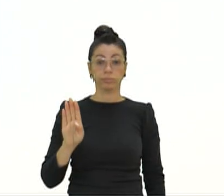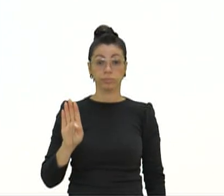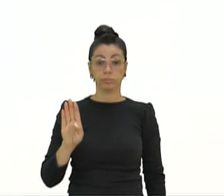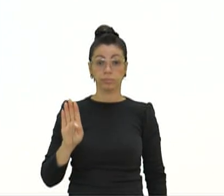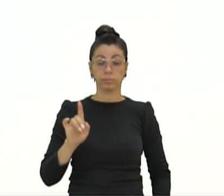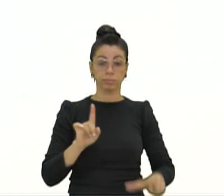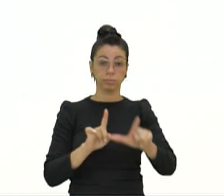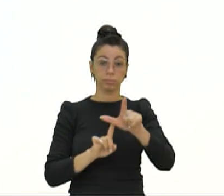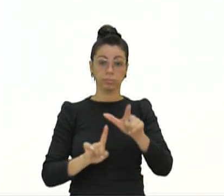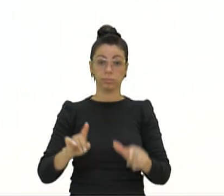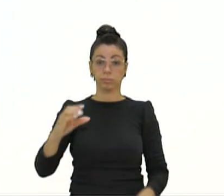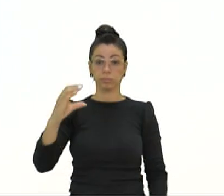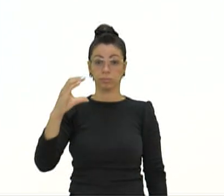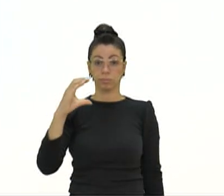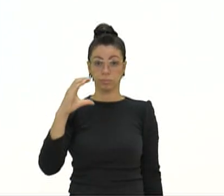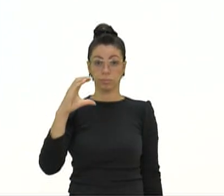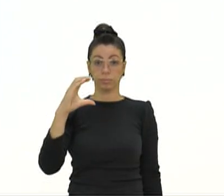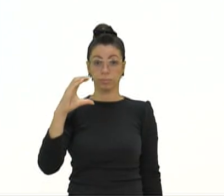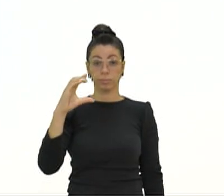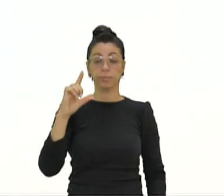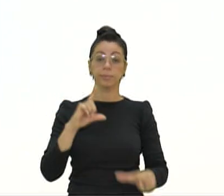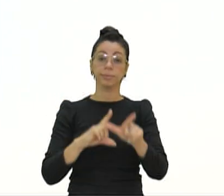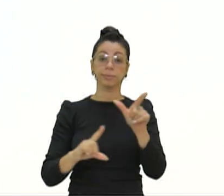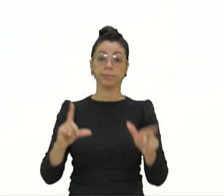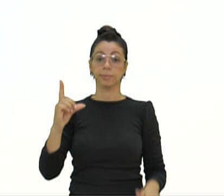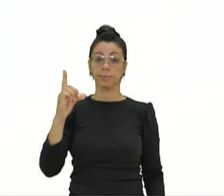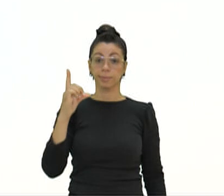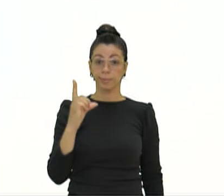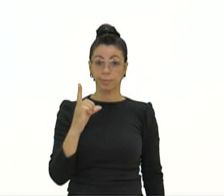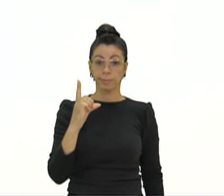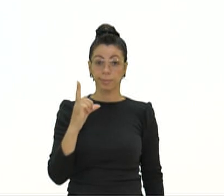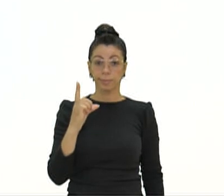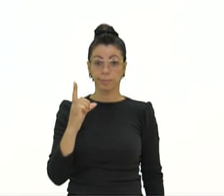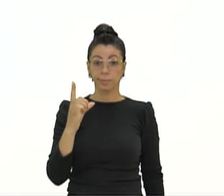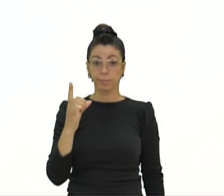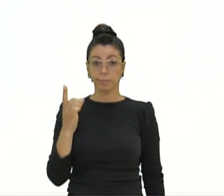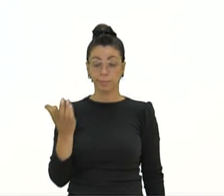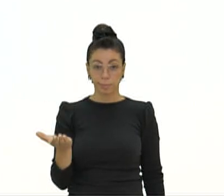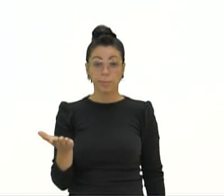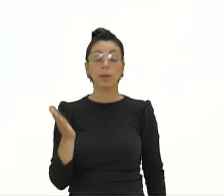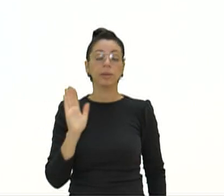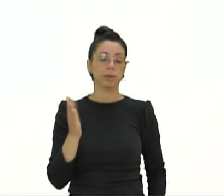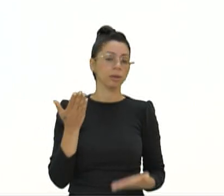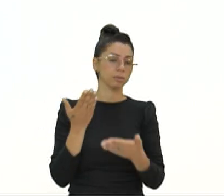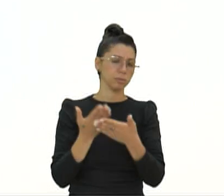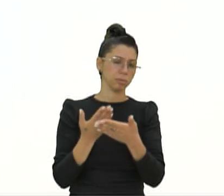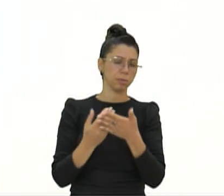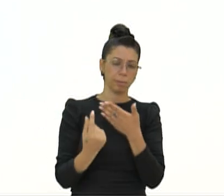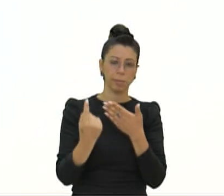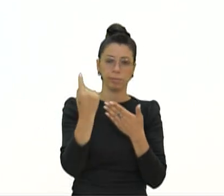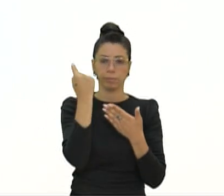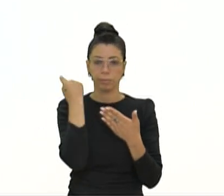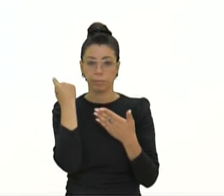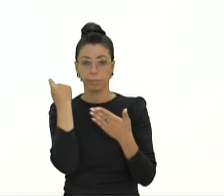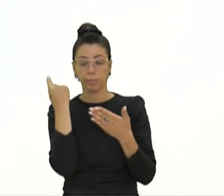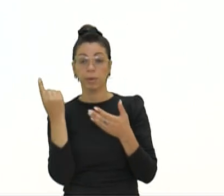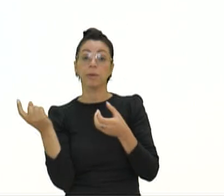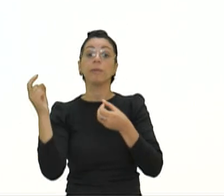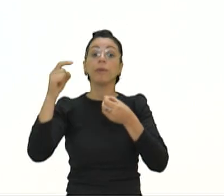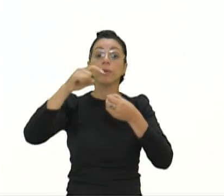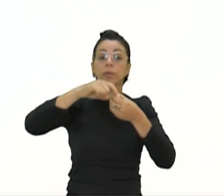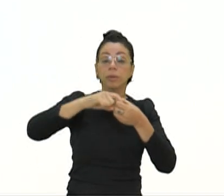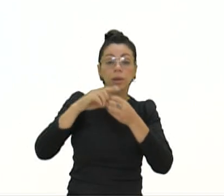cristalino. Letra C, córnea. Ou letra D, íris. Isso nós vimos na aula passada. E eu